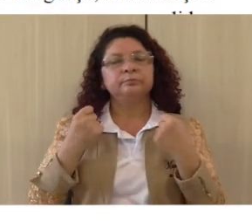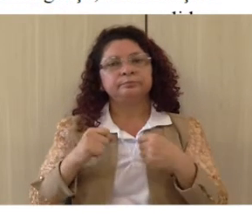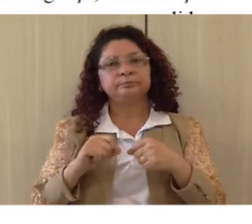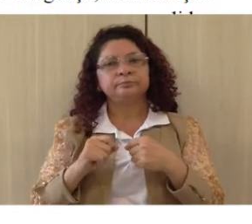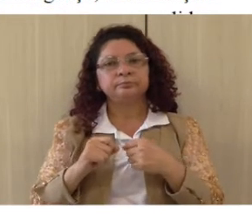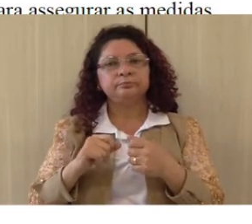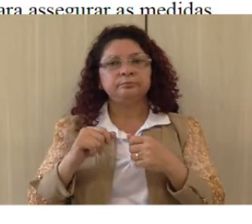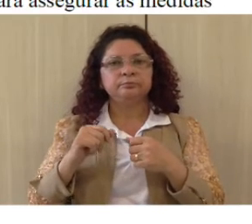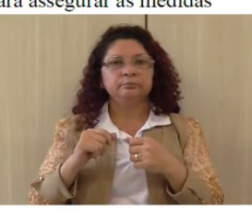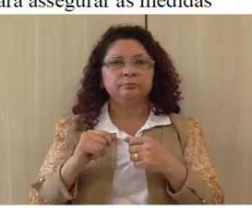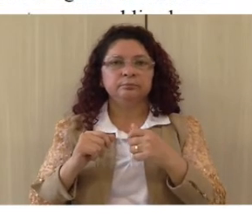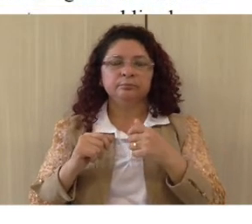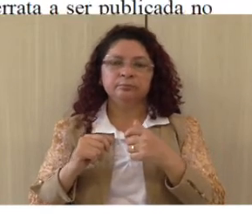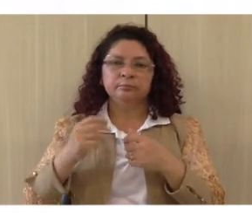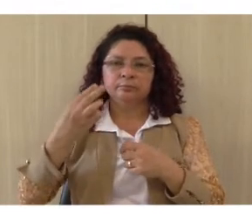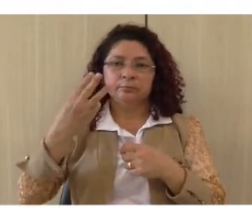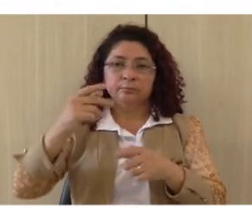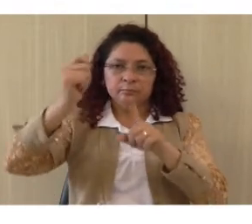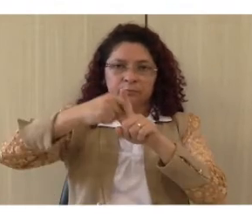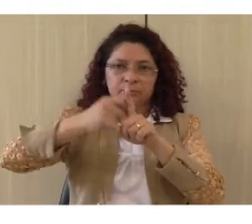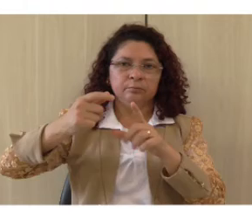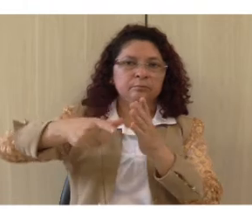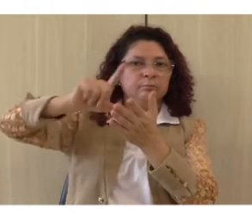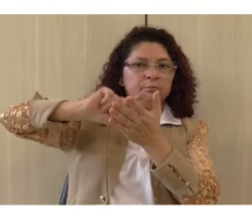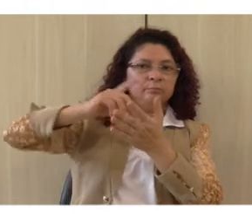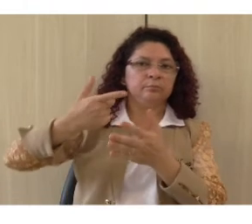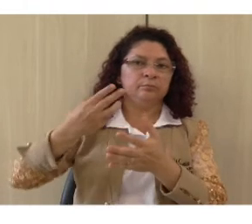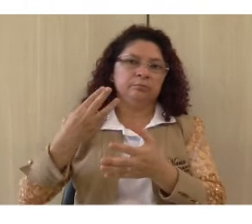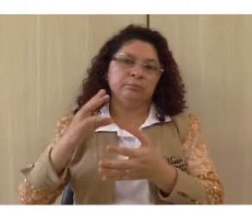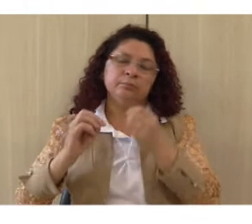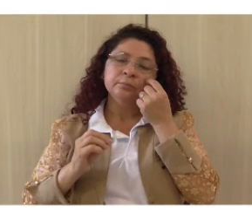sido emitido há, no máximo, 30 dias. Item